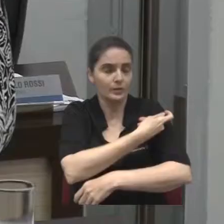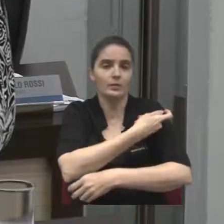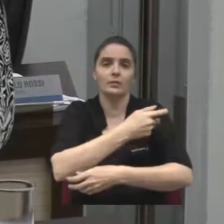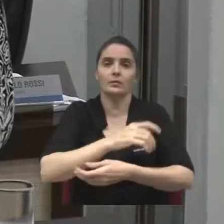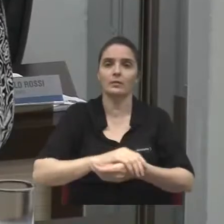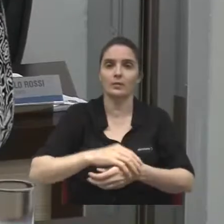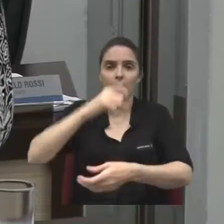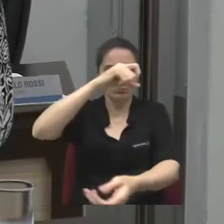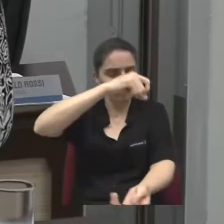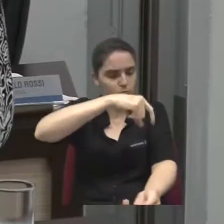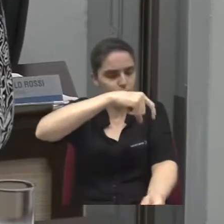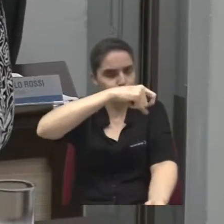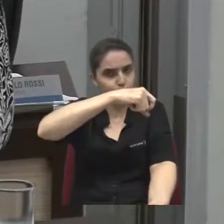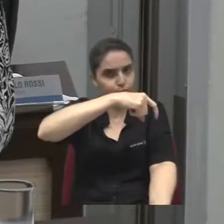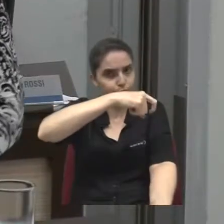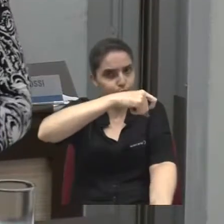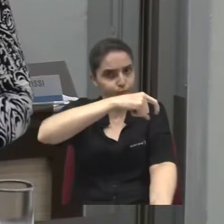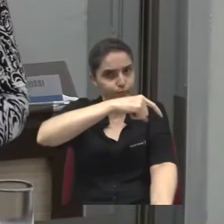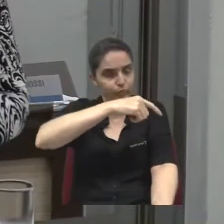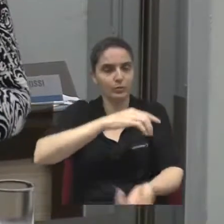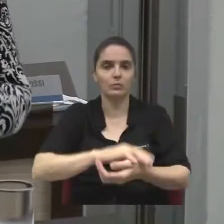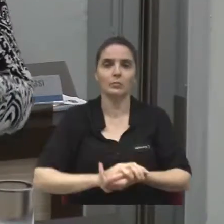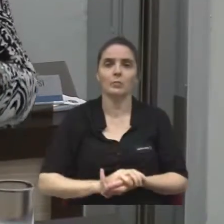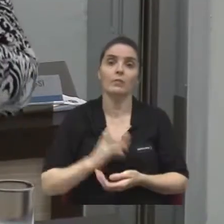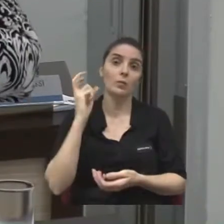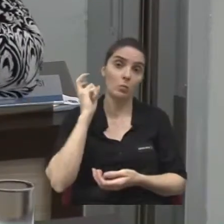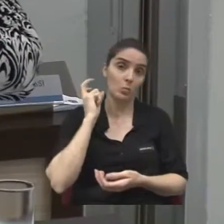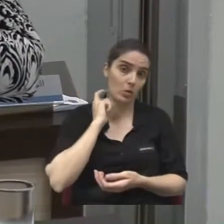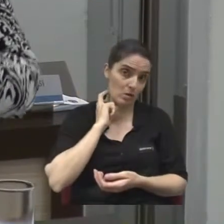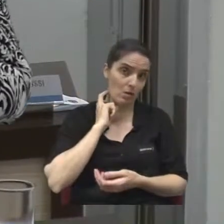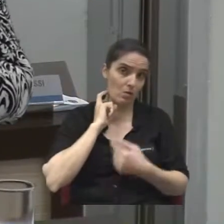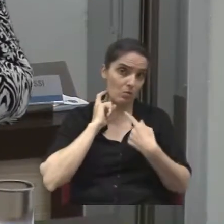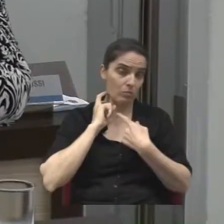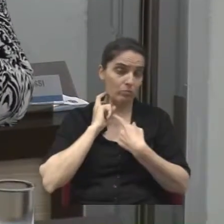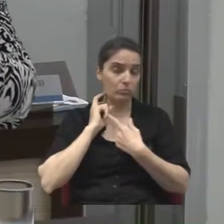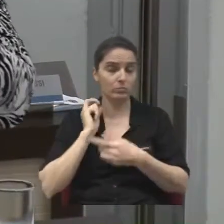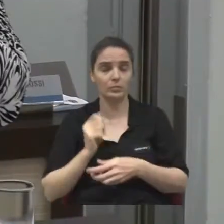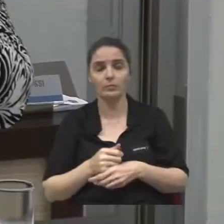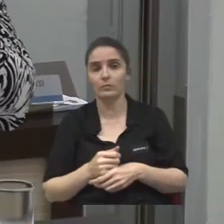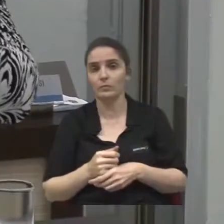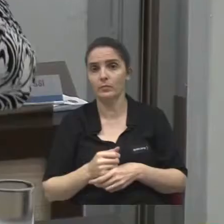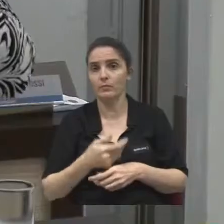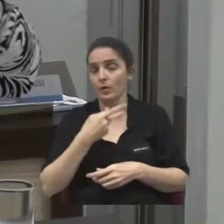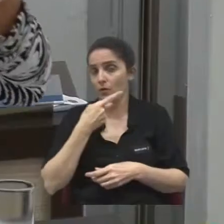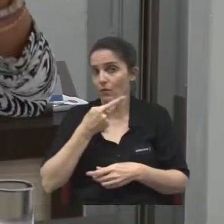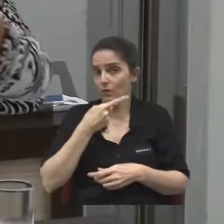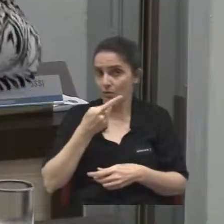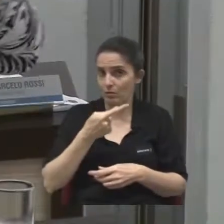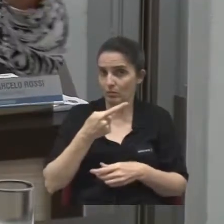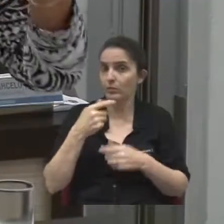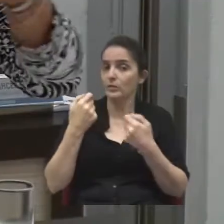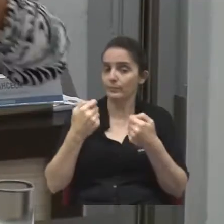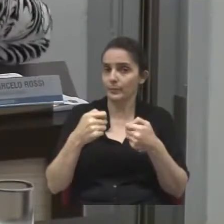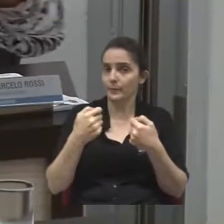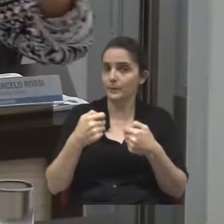antirrábico. Por exemplo, a questão do morcego, dizem, eu não entendo, que é bom o morcego